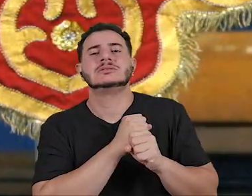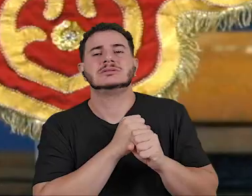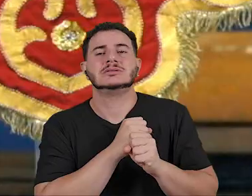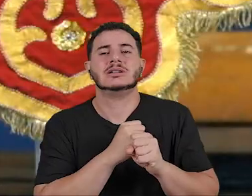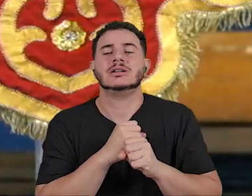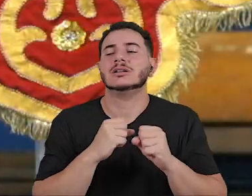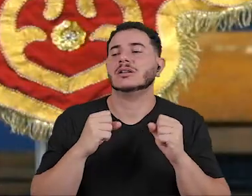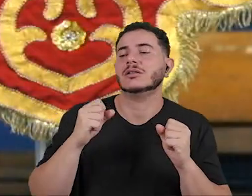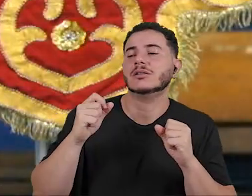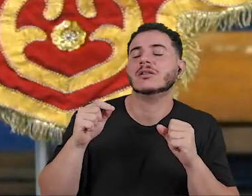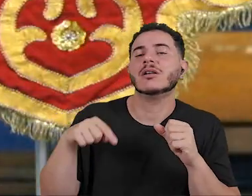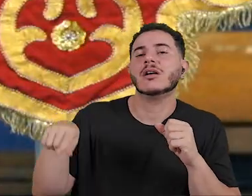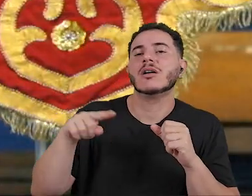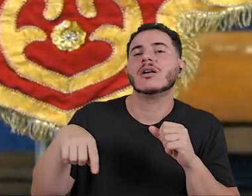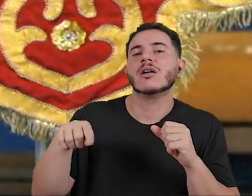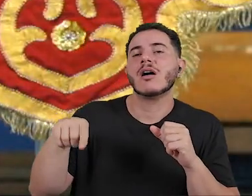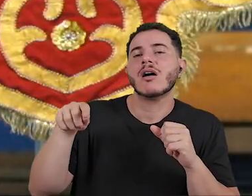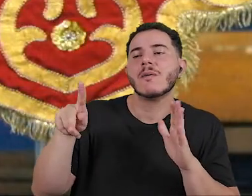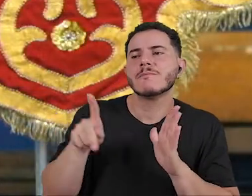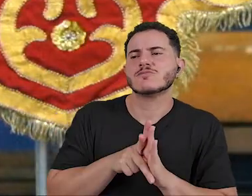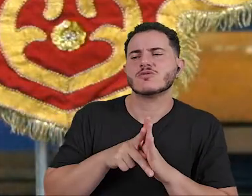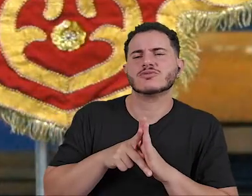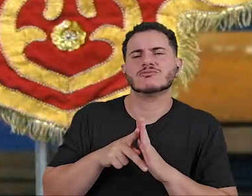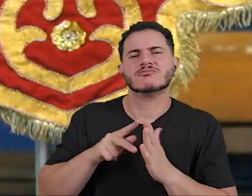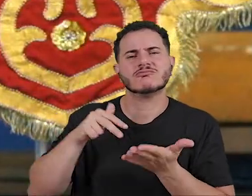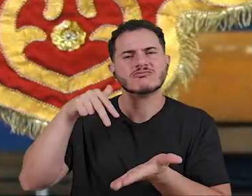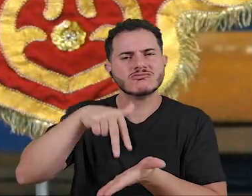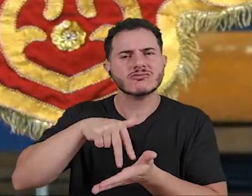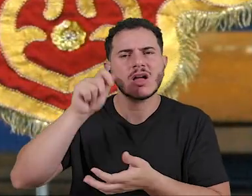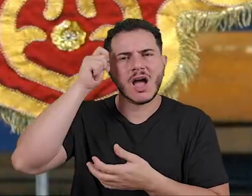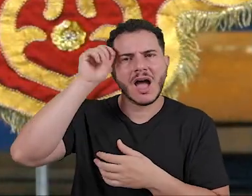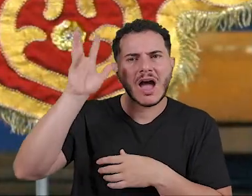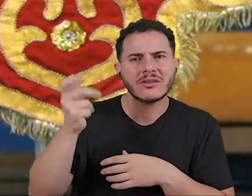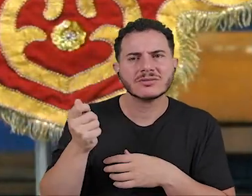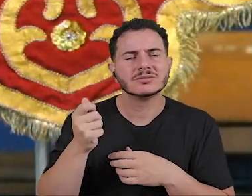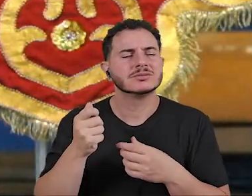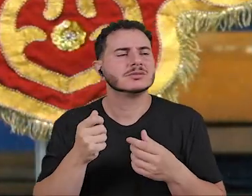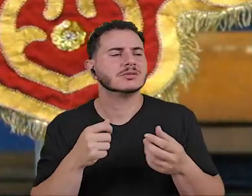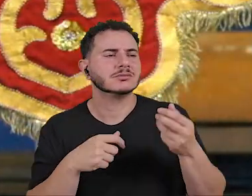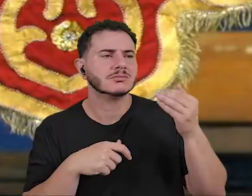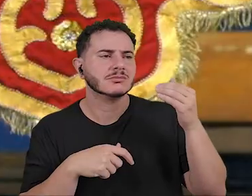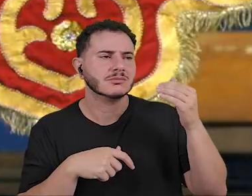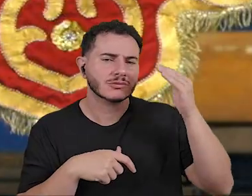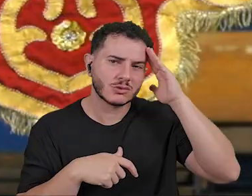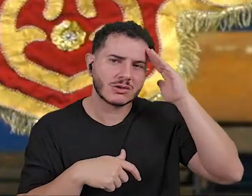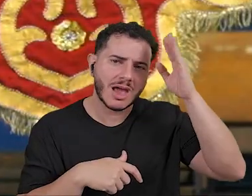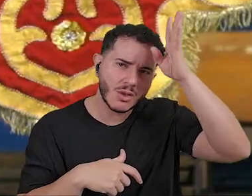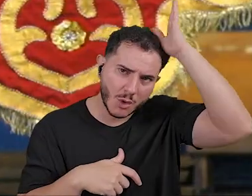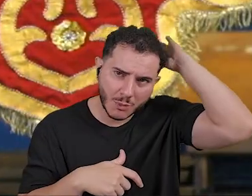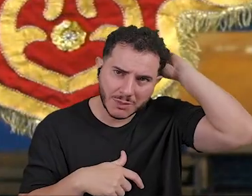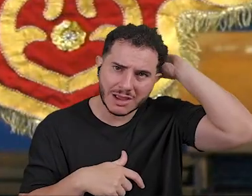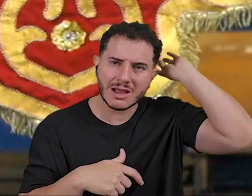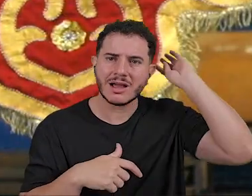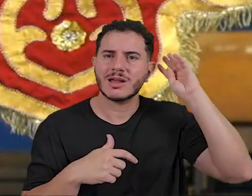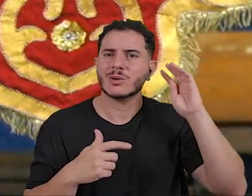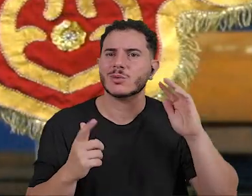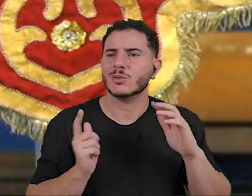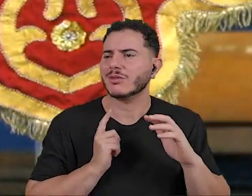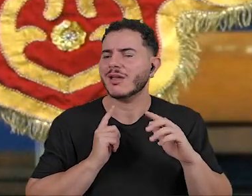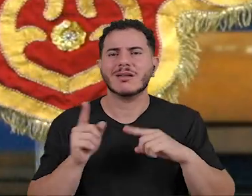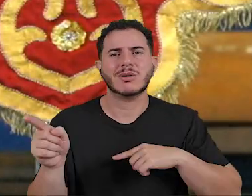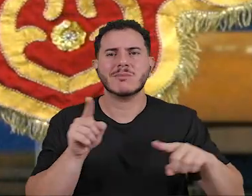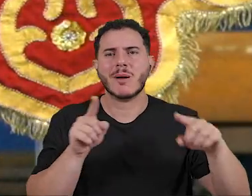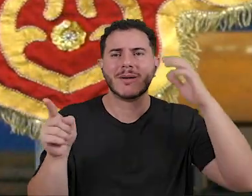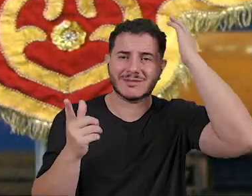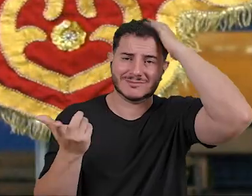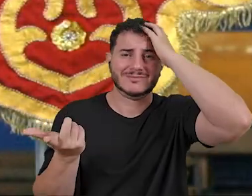que a gente não sabe o que vai ser, porque se trata de fato de cultura popular, e como ela vai sendo modificada a todo momento, né? Mas